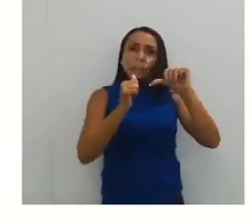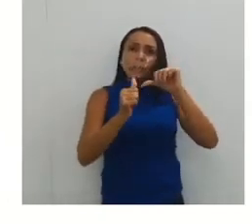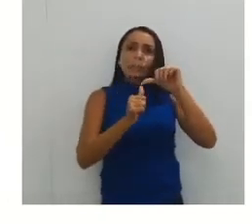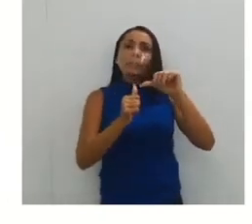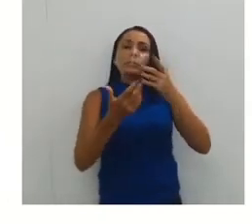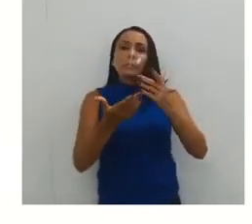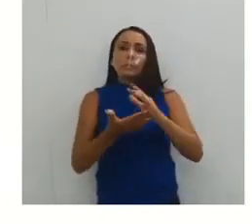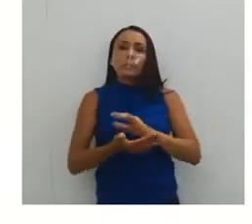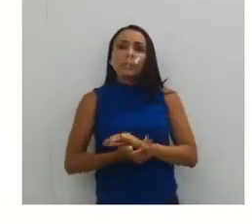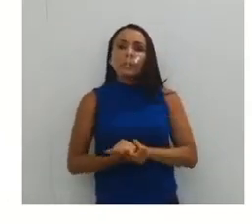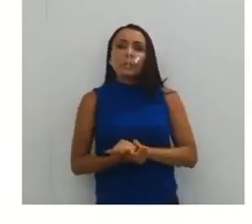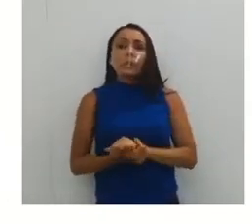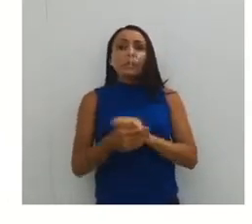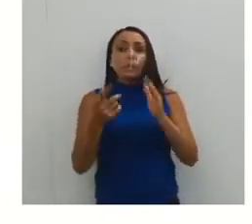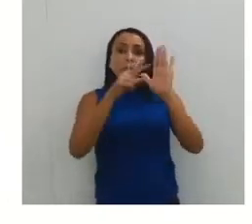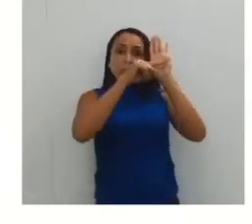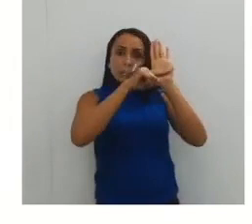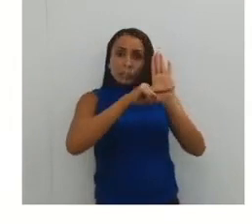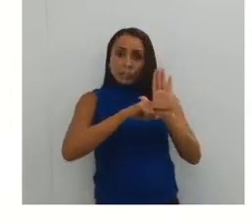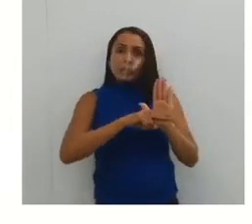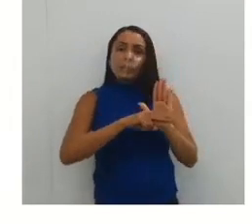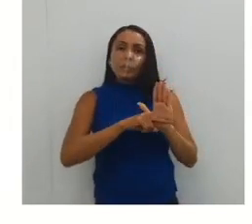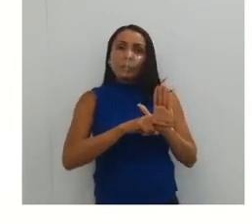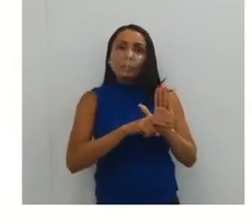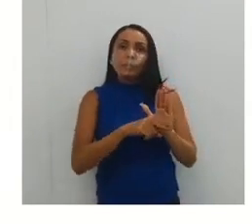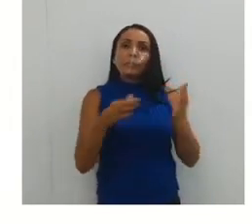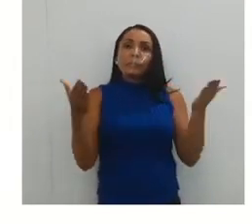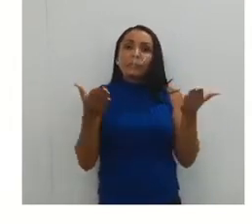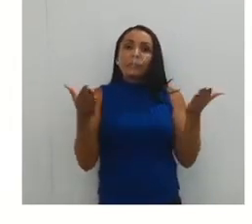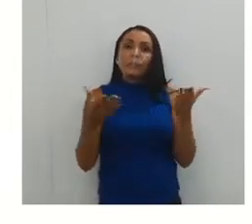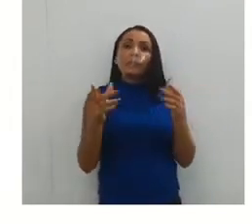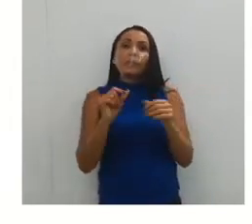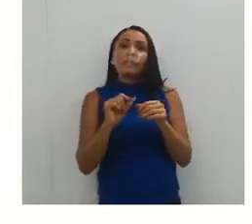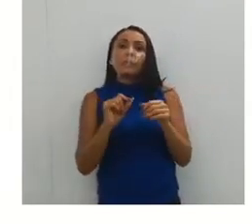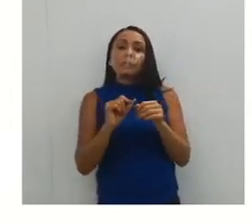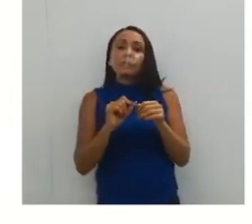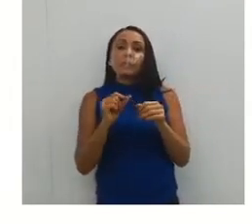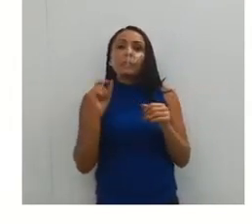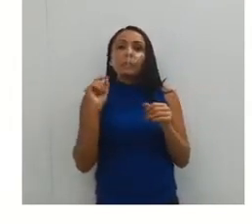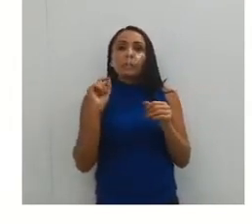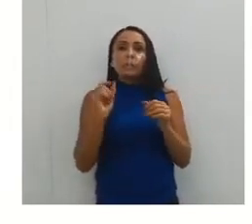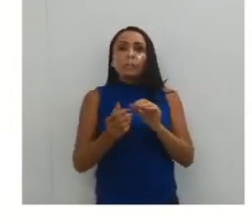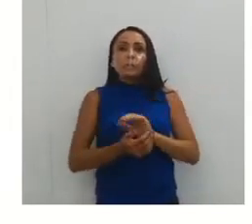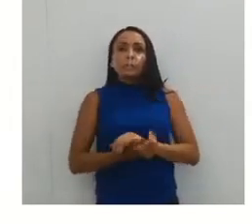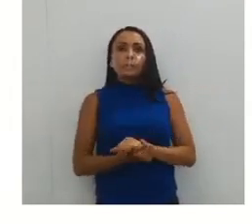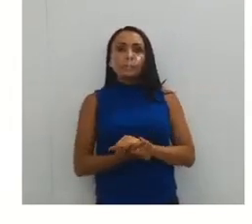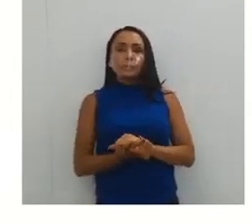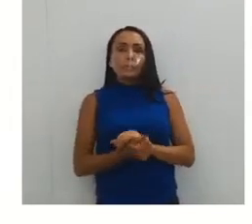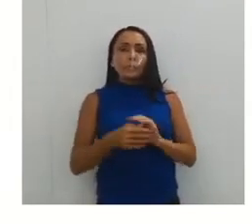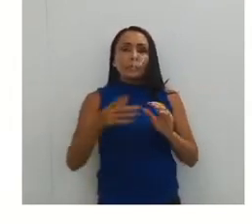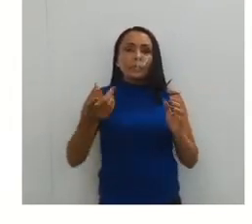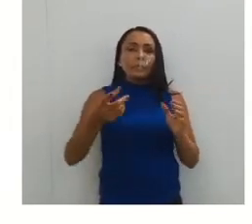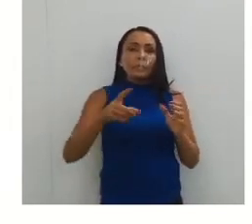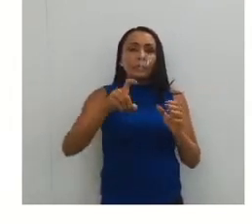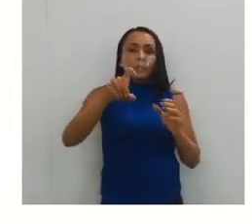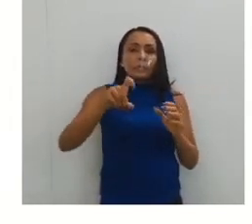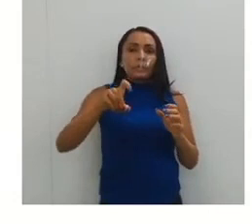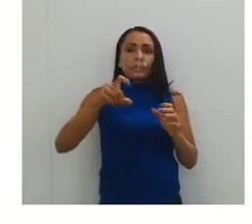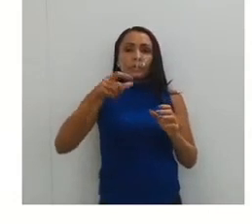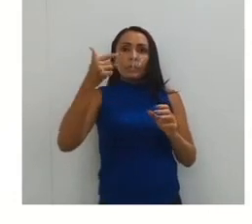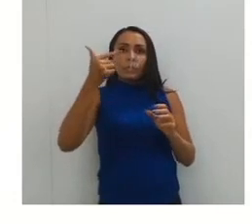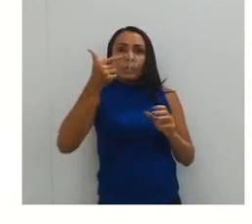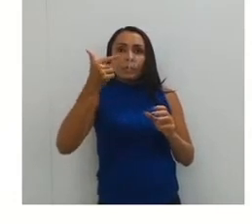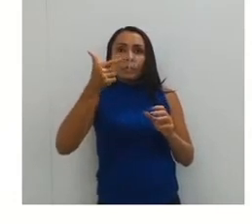porque iremos subtrair. E agora a gente vai fazer, ó, mesmo esqueminha, ó, x ao quadrado, embaixo de x ao quadrado,